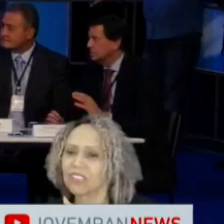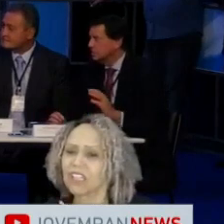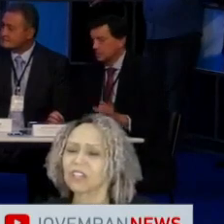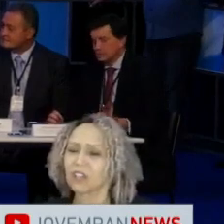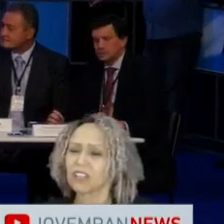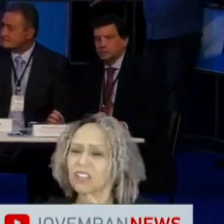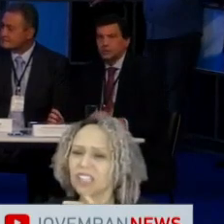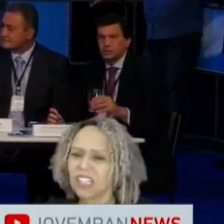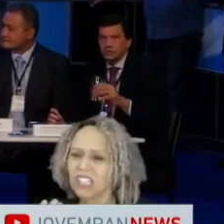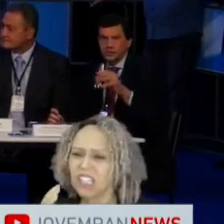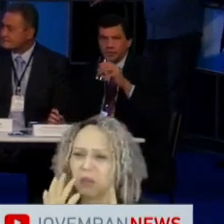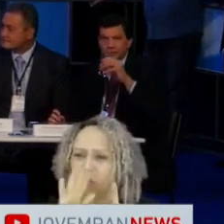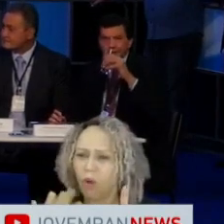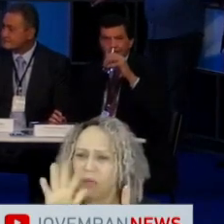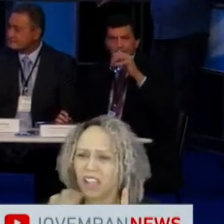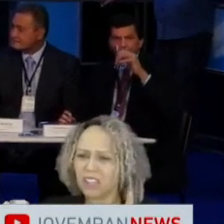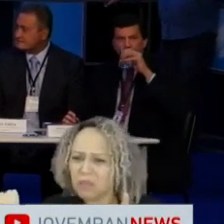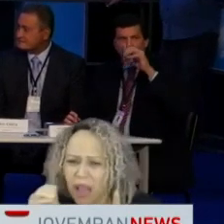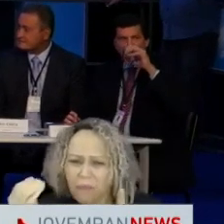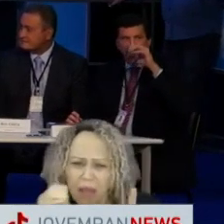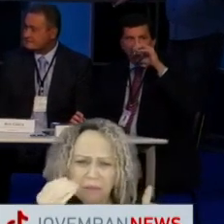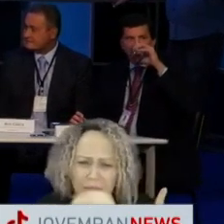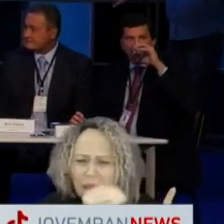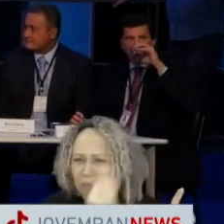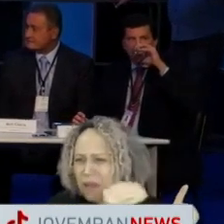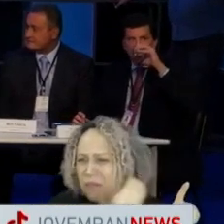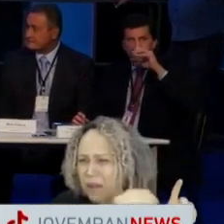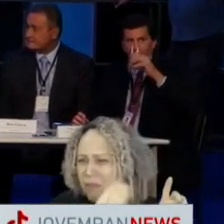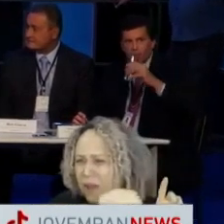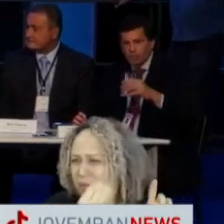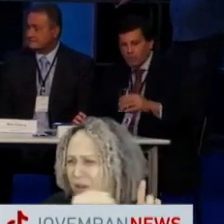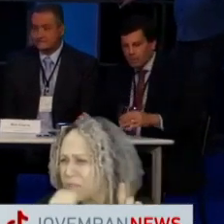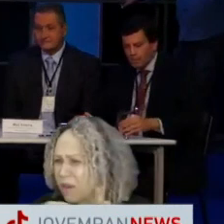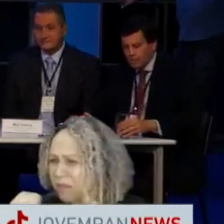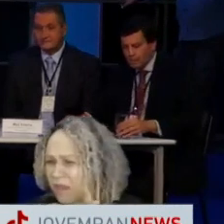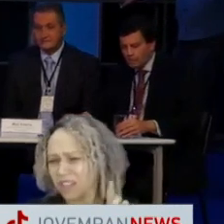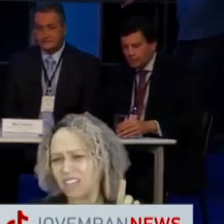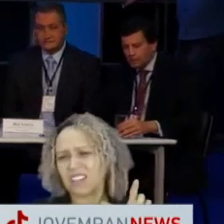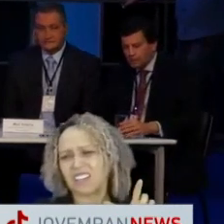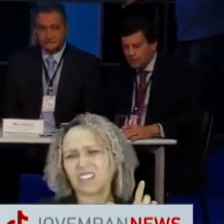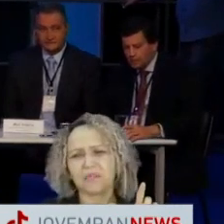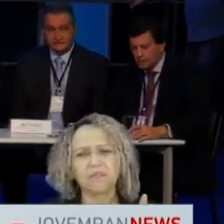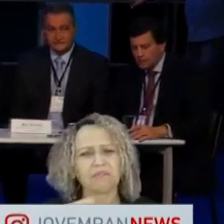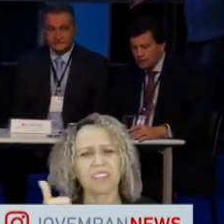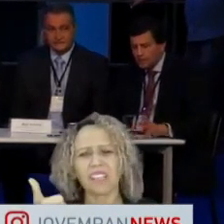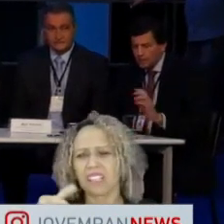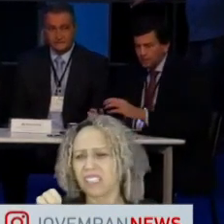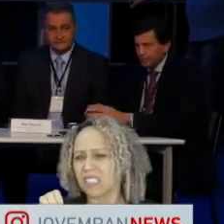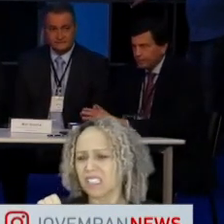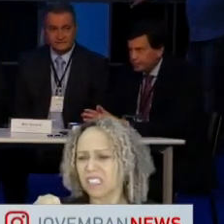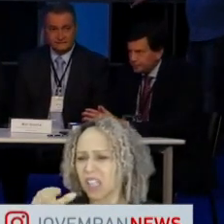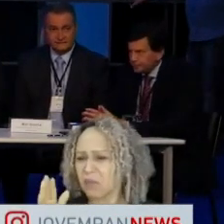temas ao longo da campanha, e recebemos mais de 100 propostas de entidades nacionais com uma mesa de diálogo, de